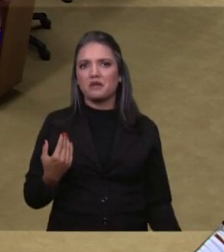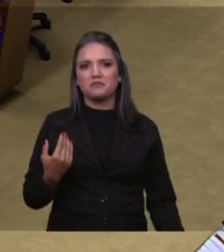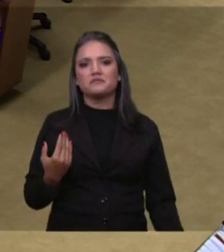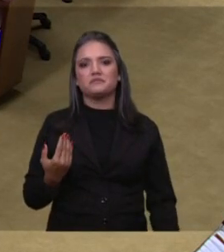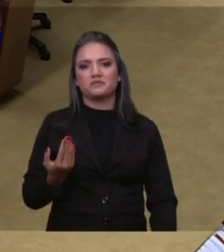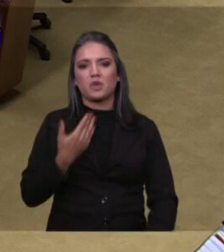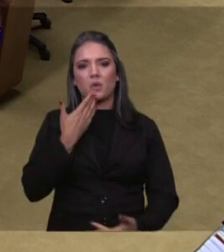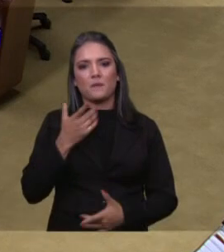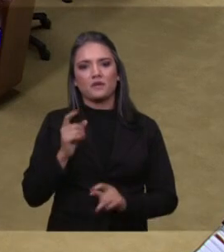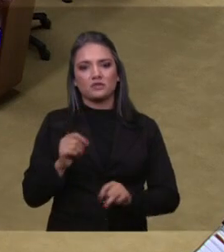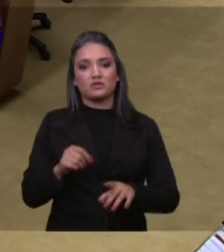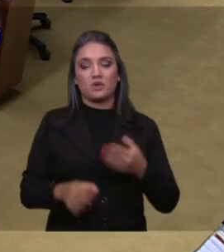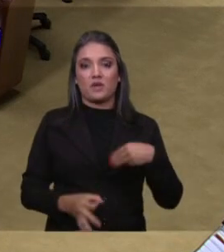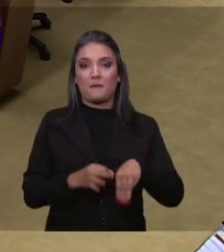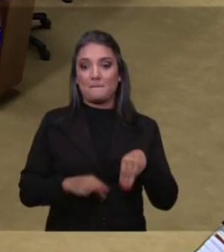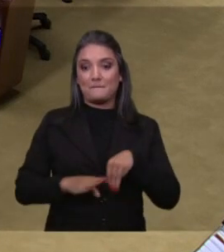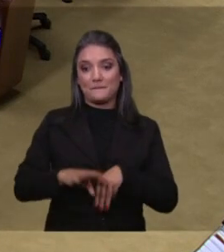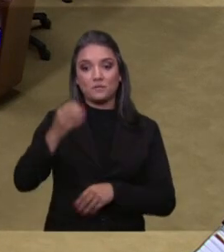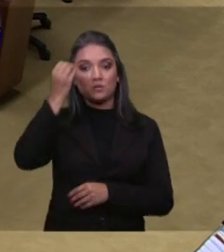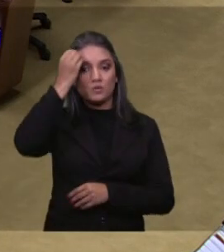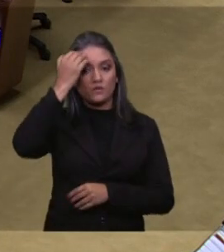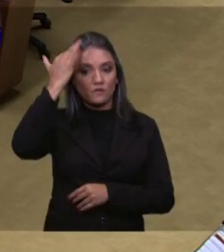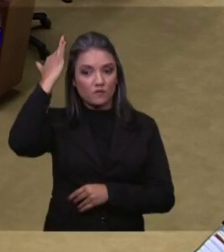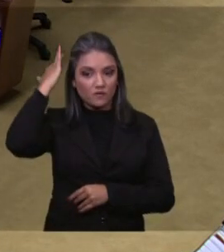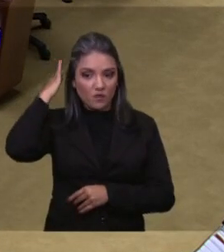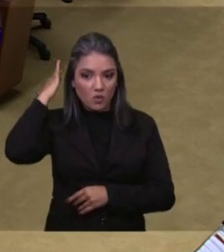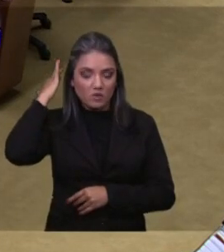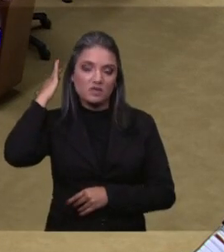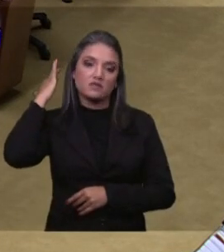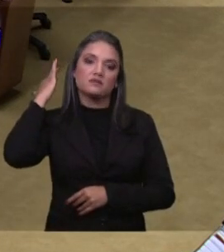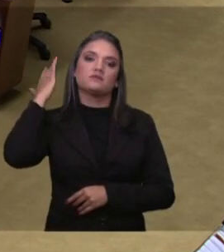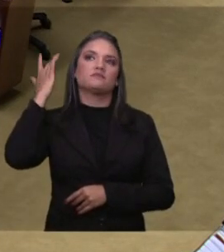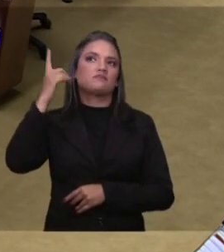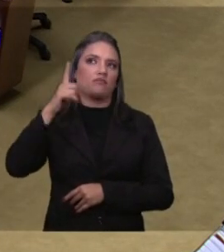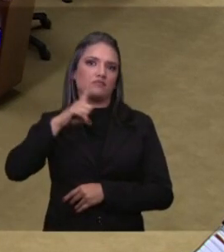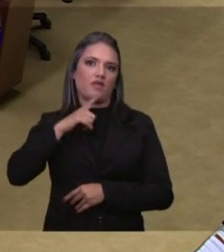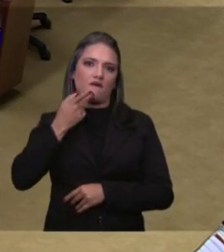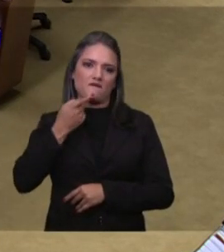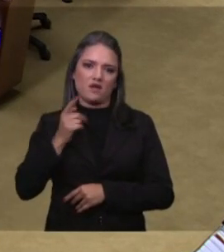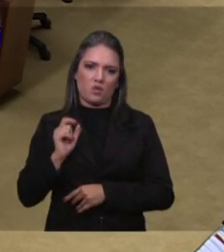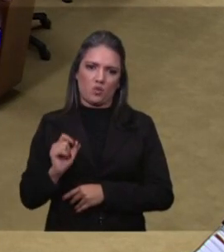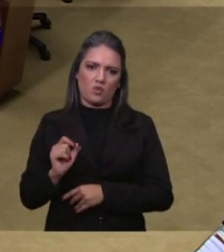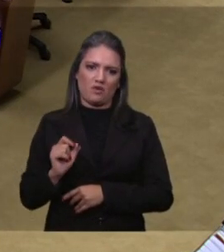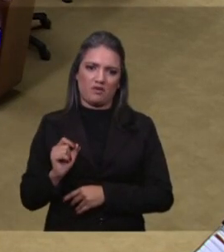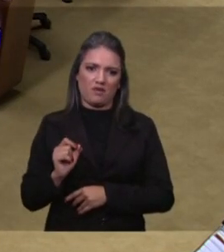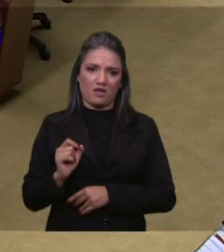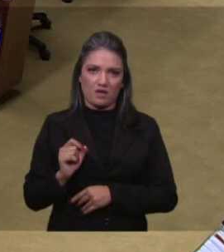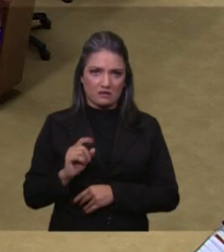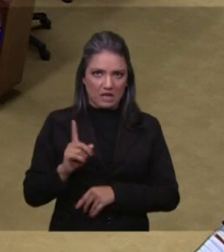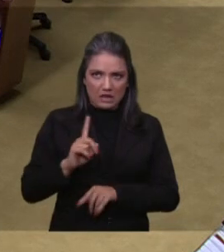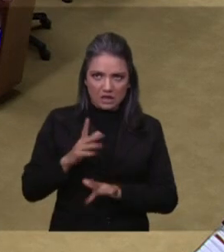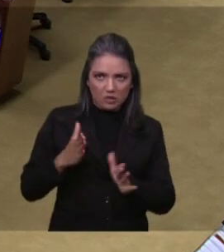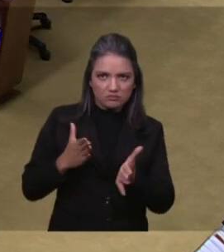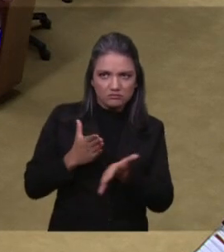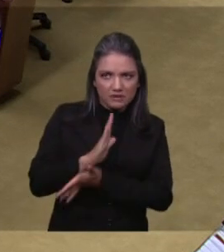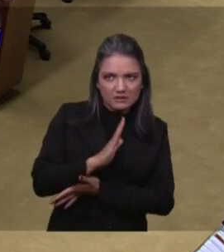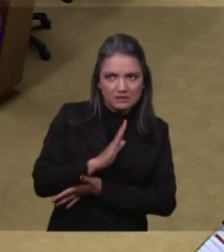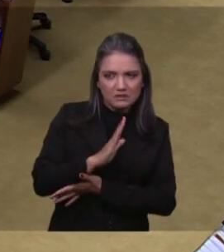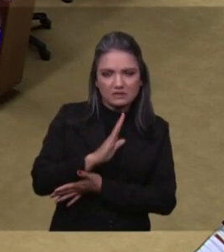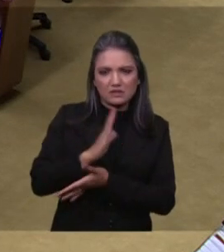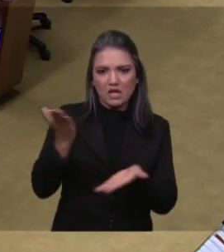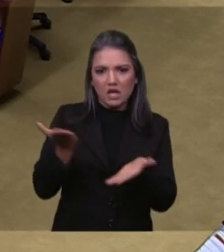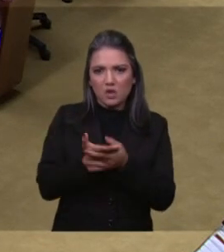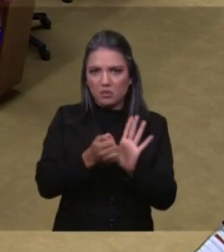Fux está trazendo e reiterando, é que Sua Excelência está negando provimento aos embargos de